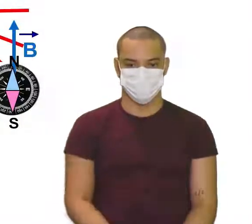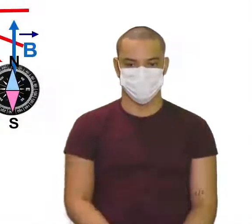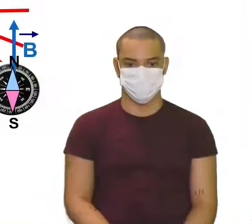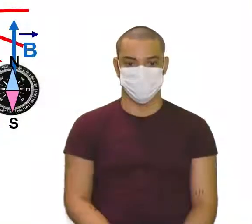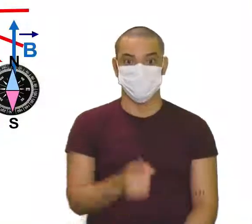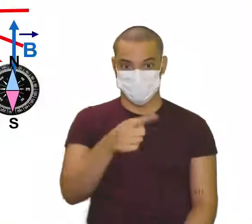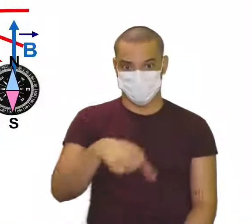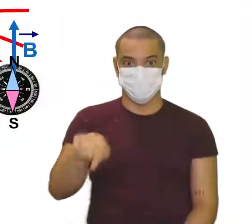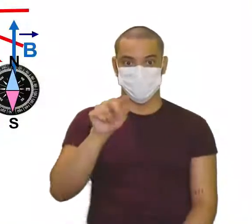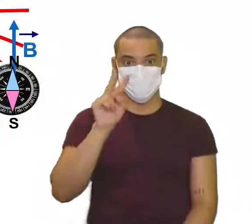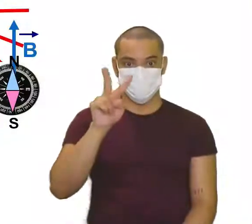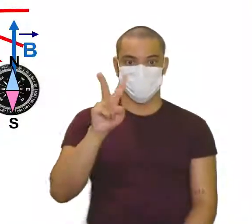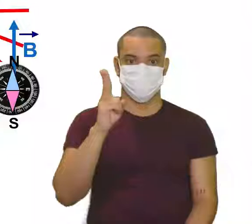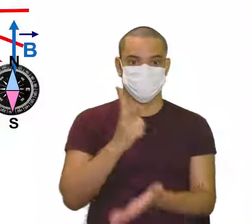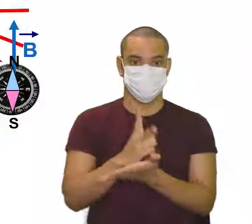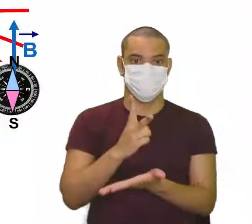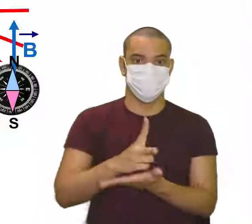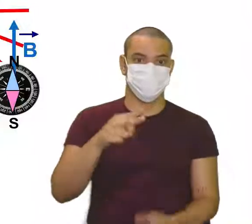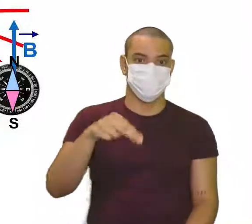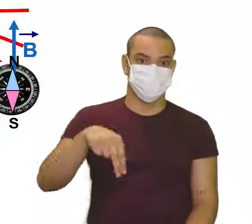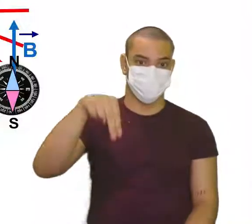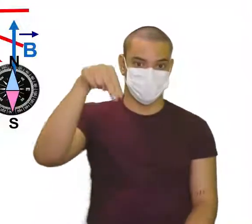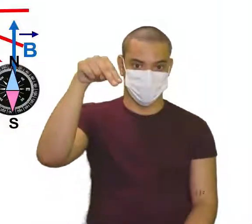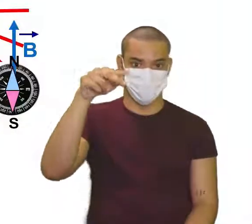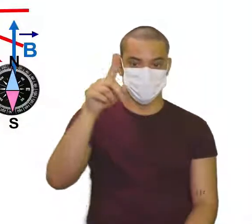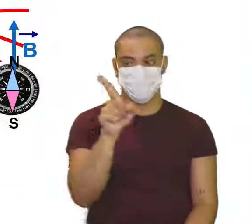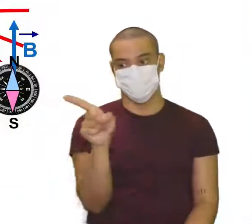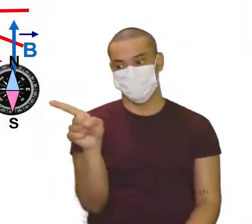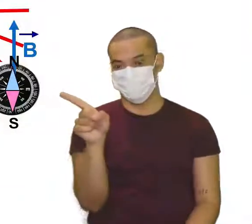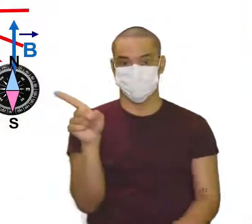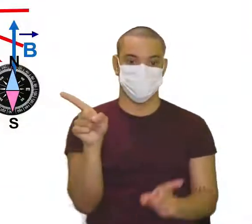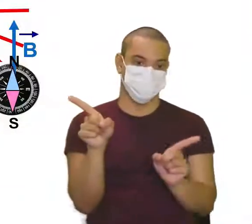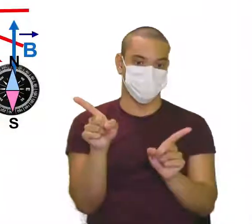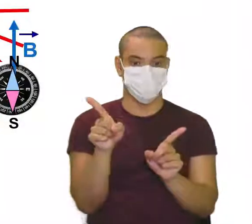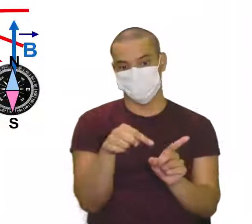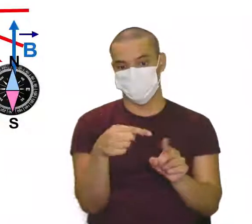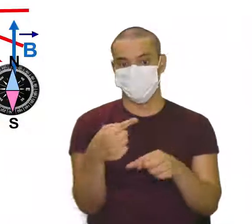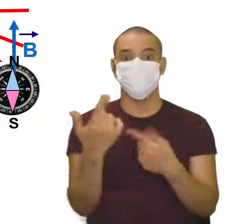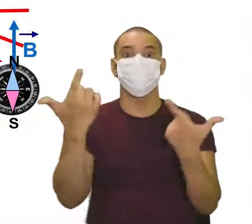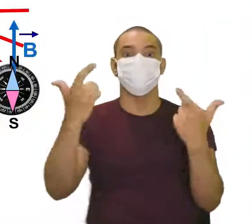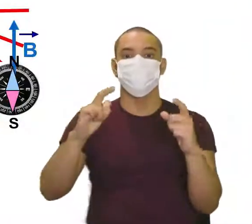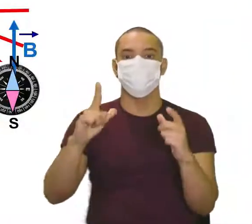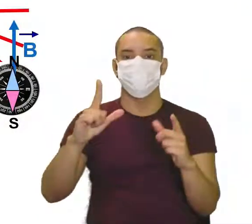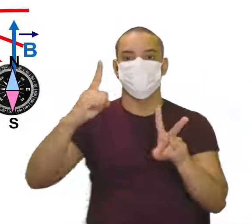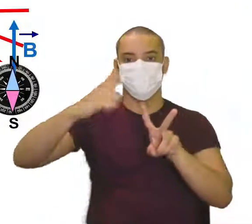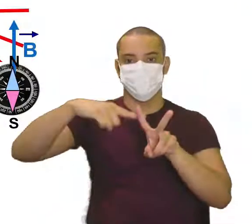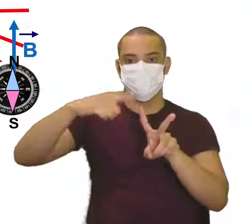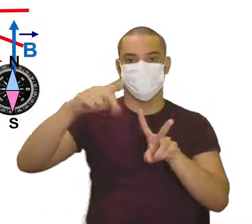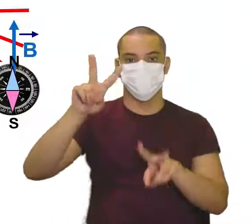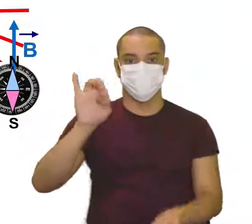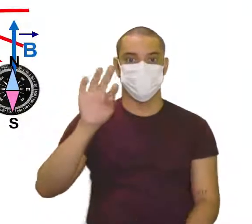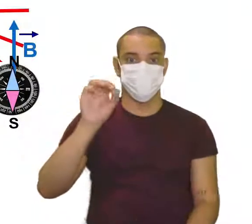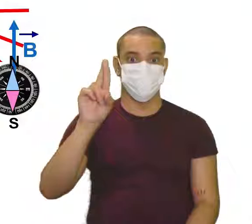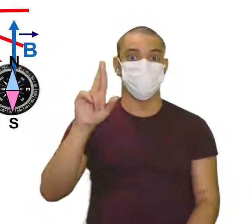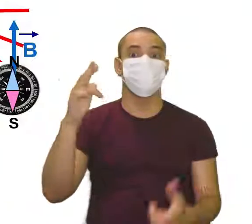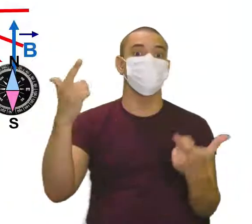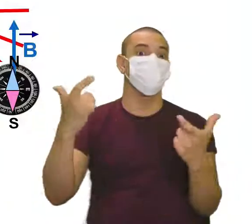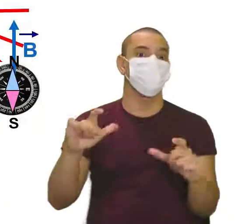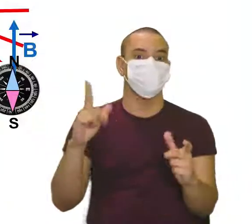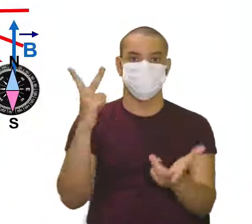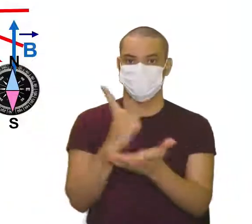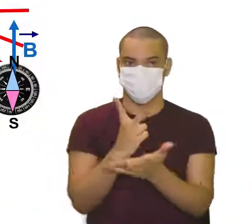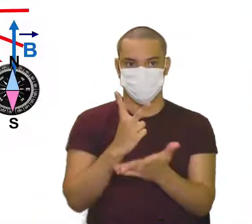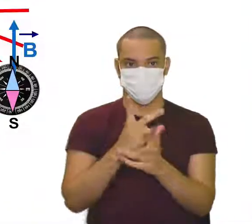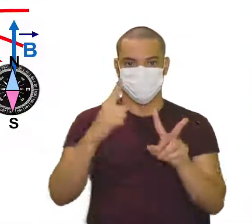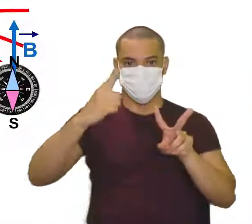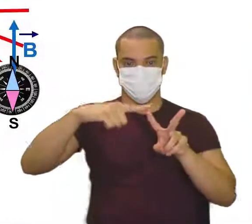Ó, vocês podem ver o norte ali, ó, apontando para o nosso vetor indução magnética. Olha ali mais